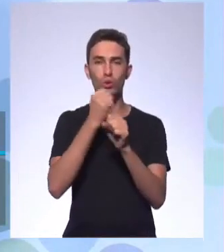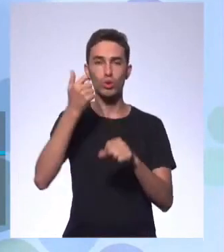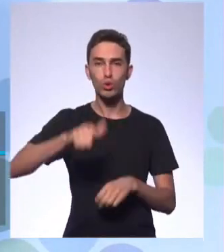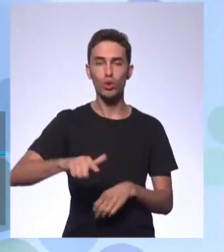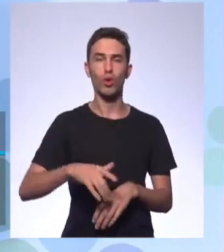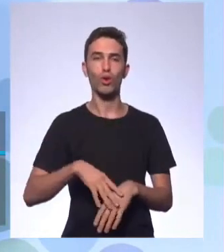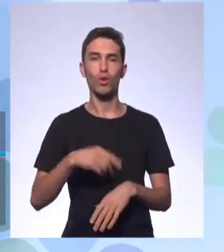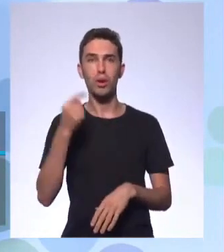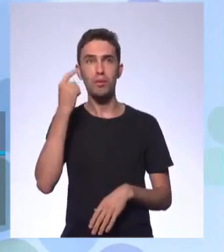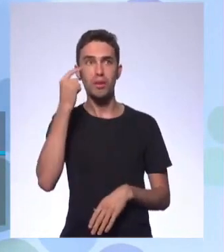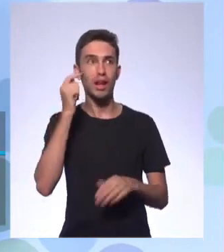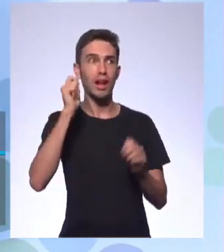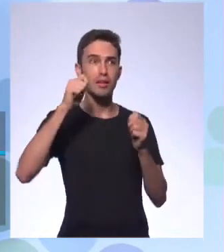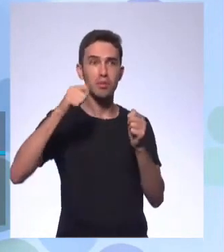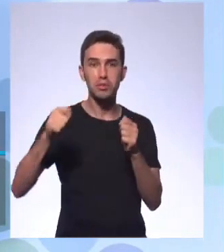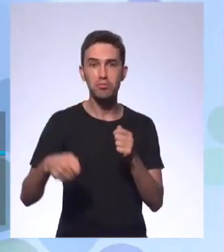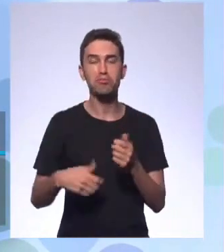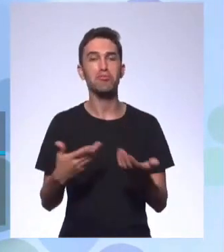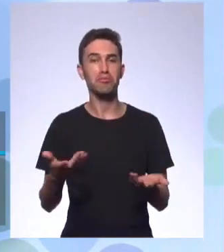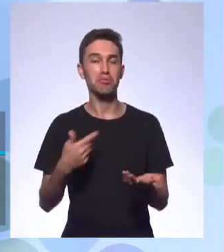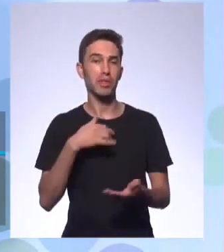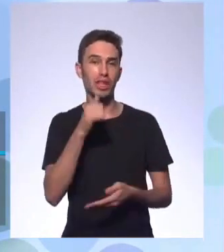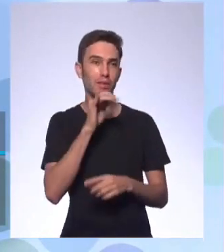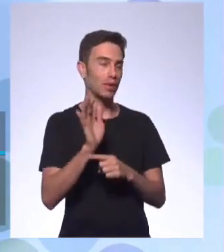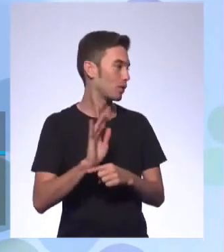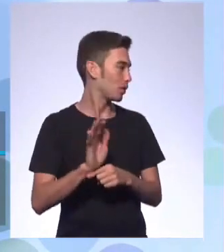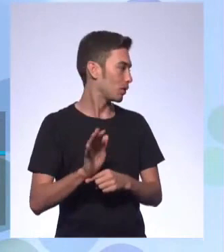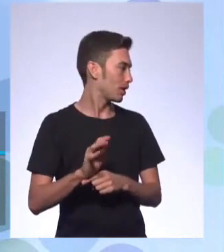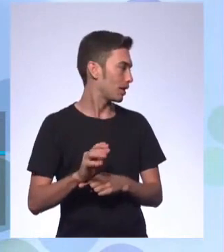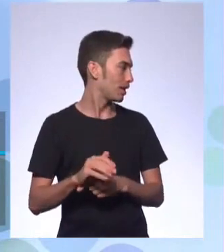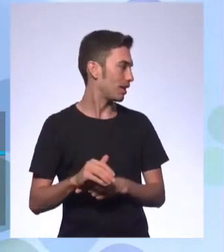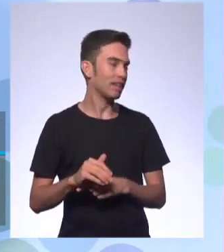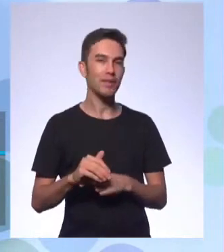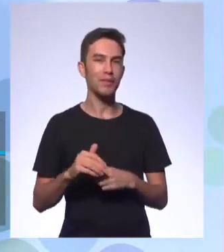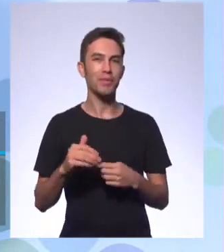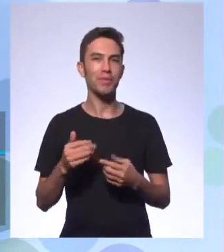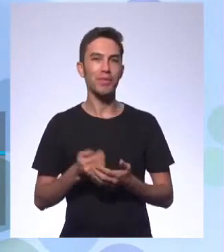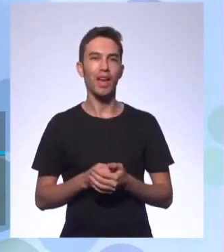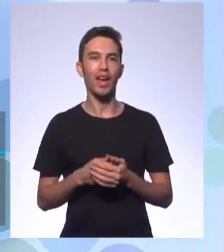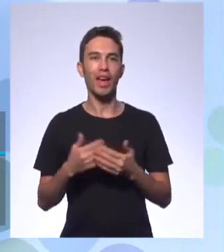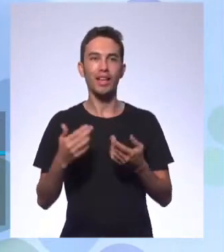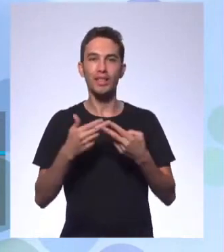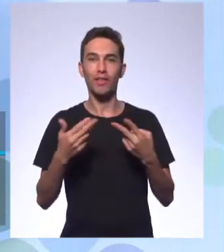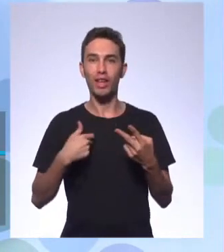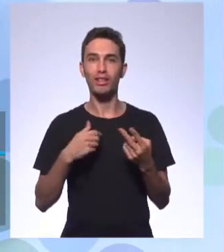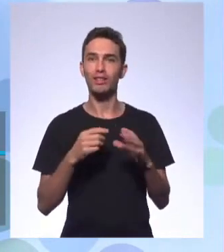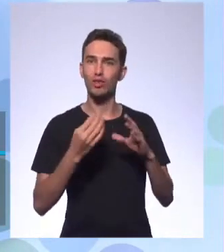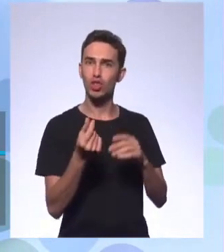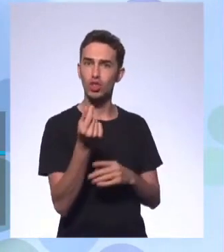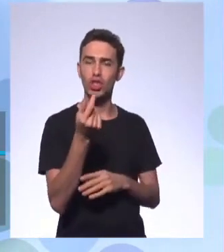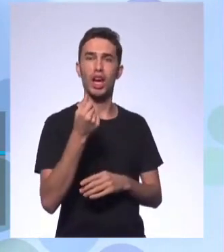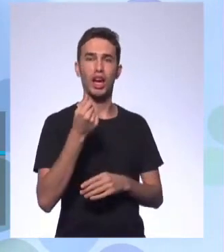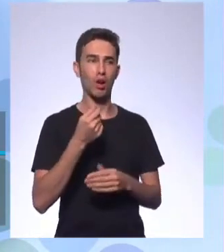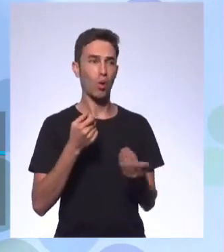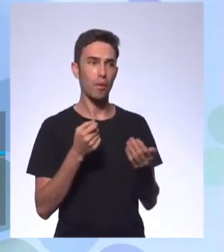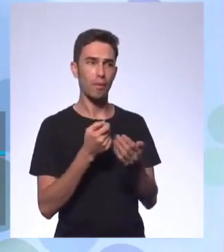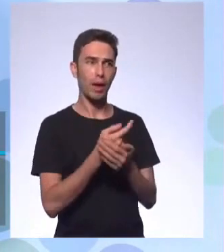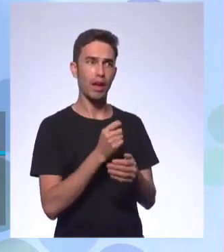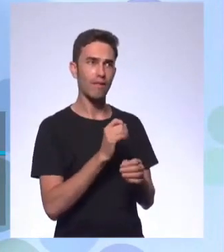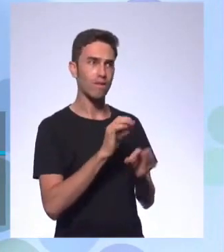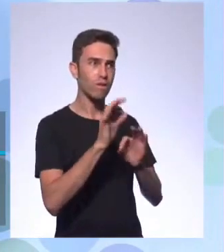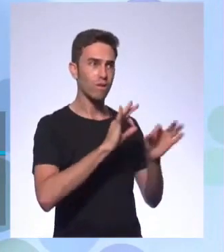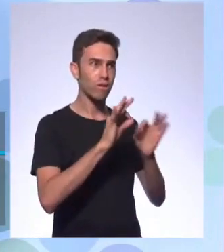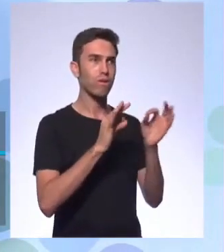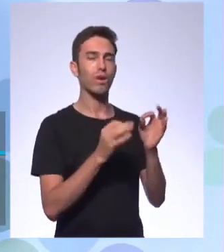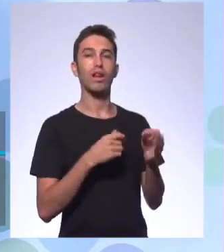Olha, um filme gasta dinheiro para você construir um set de filmagens, é dinheiro, é caro. Numa história, quando você